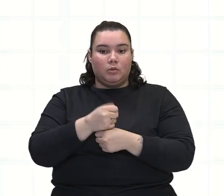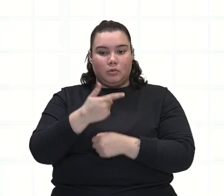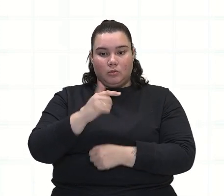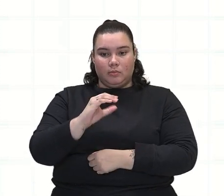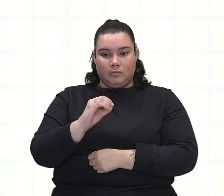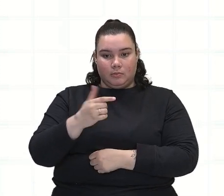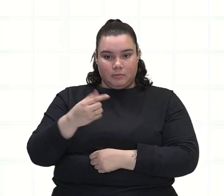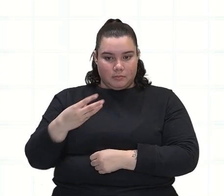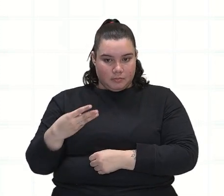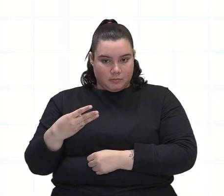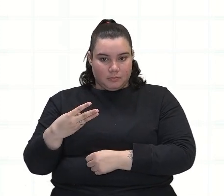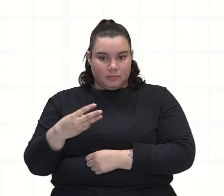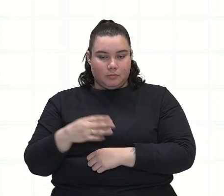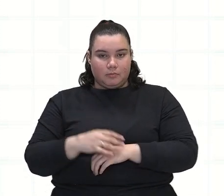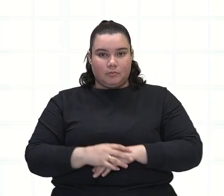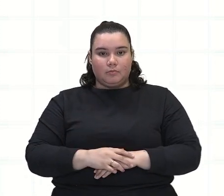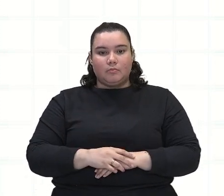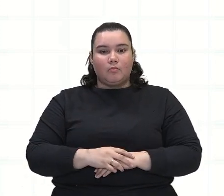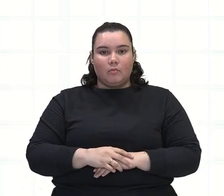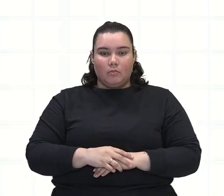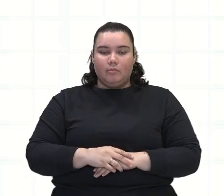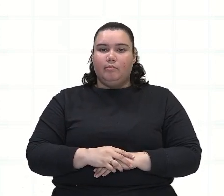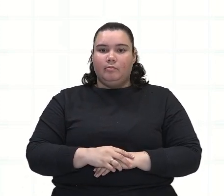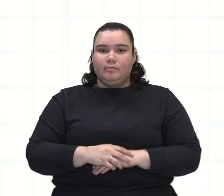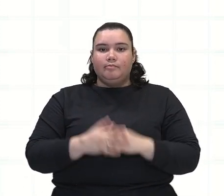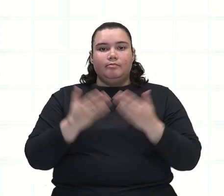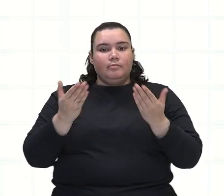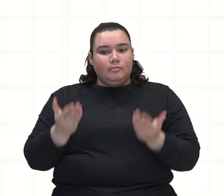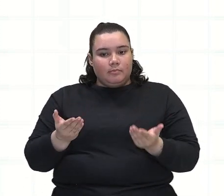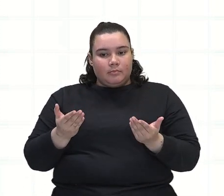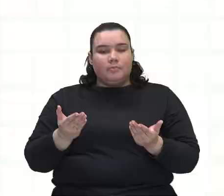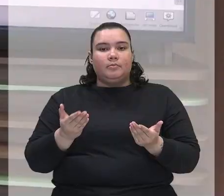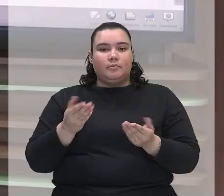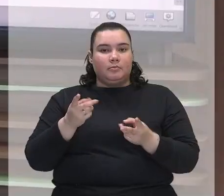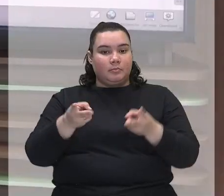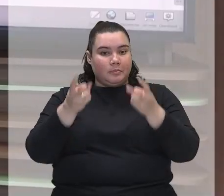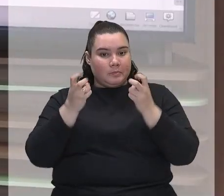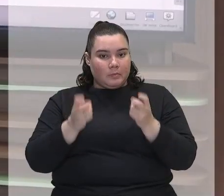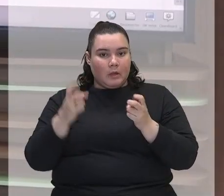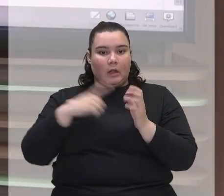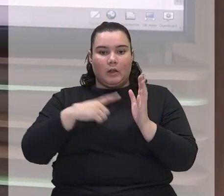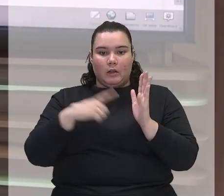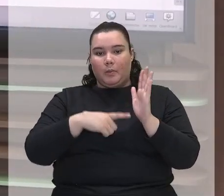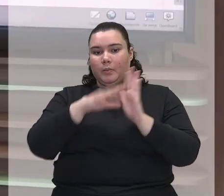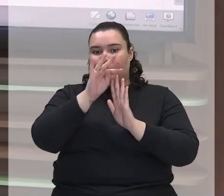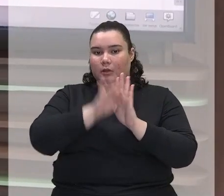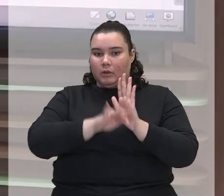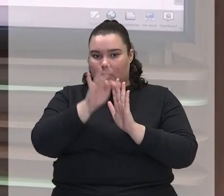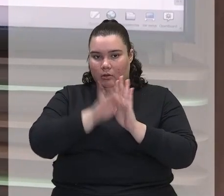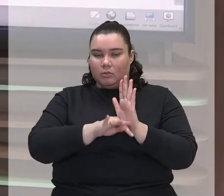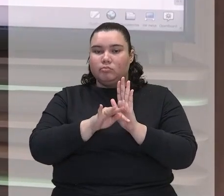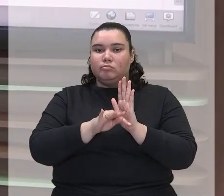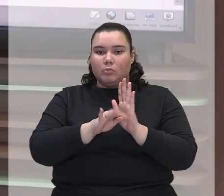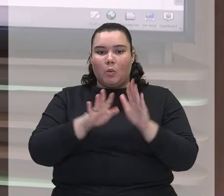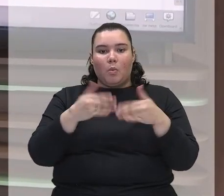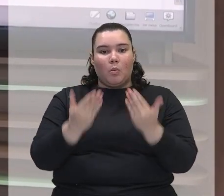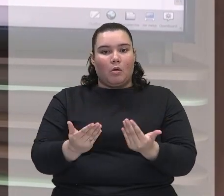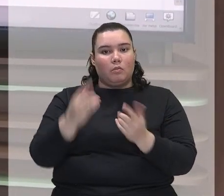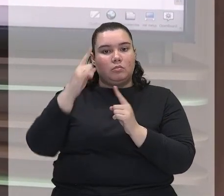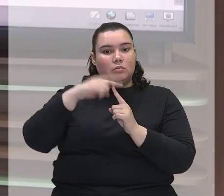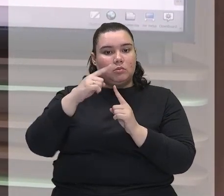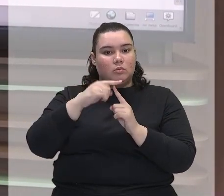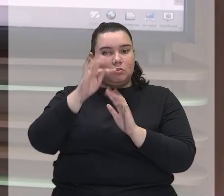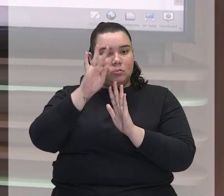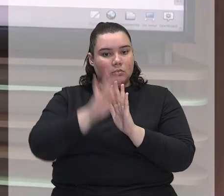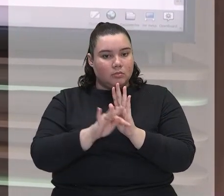2023. Então, vocês perceberam aqui que eu tenho um texto escrito, não é? Qual é a tipologia desse texto?